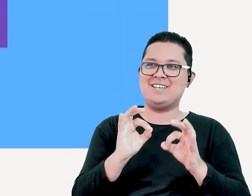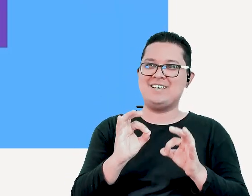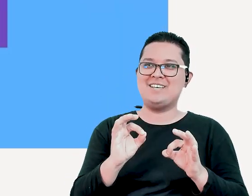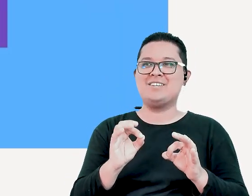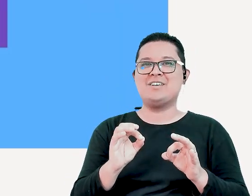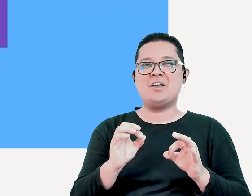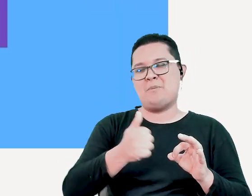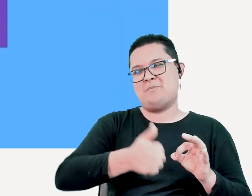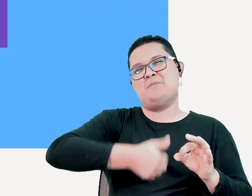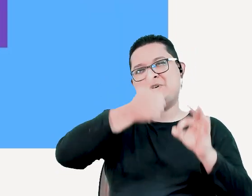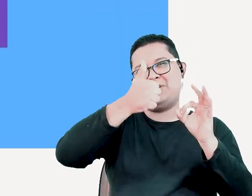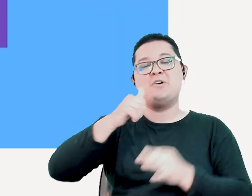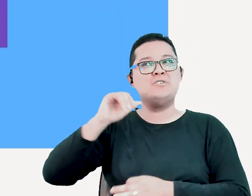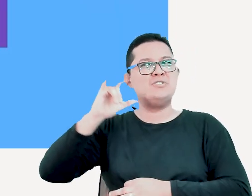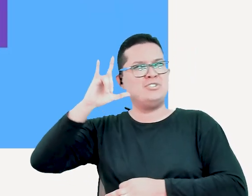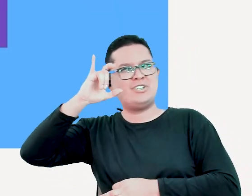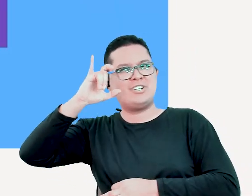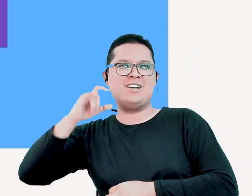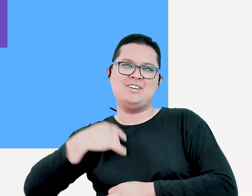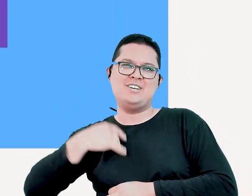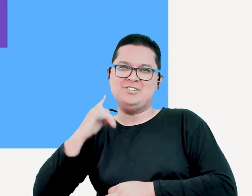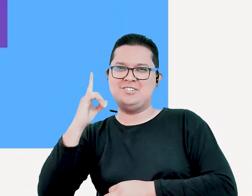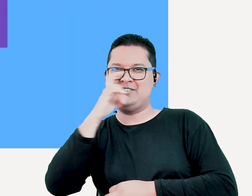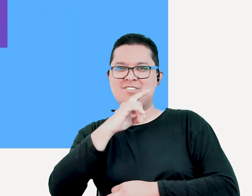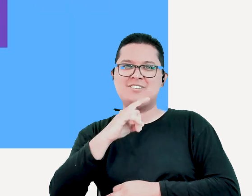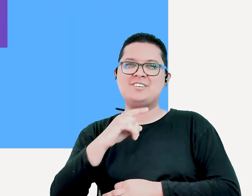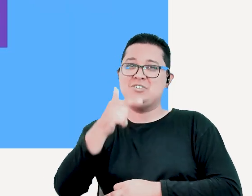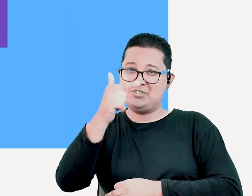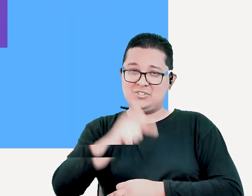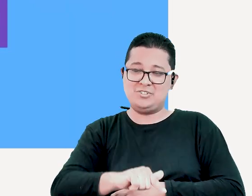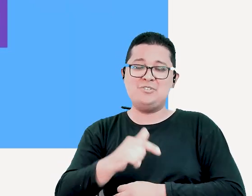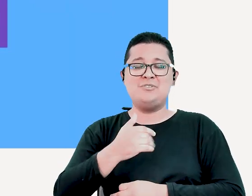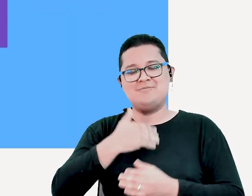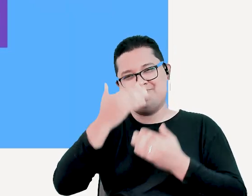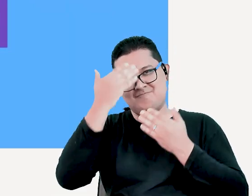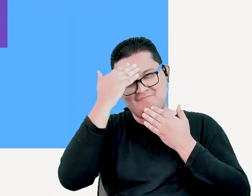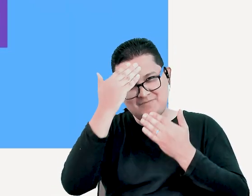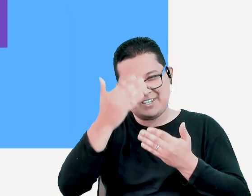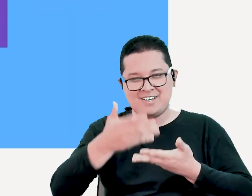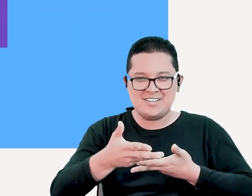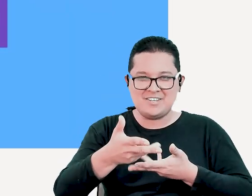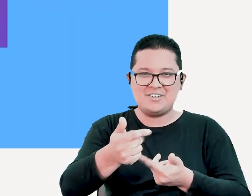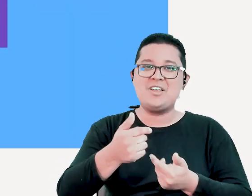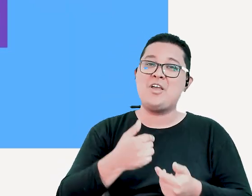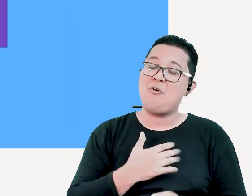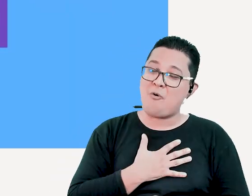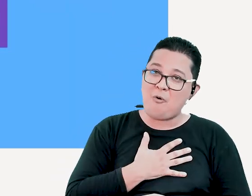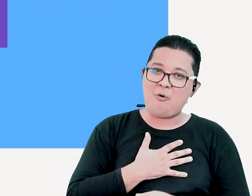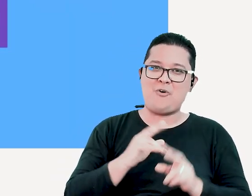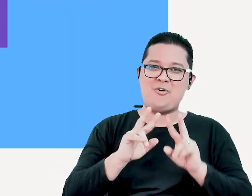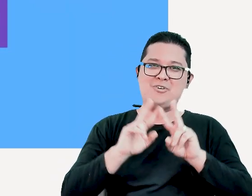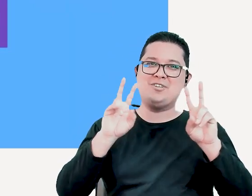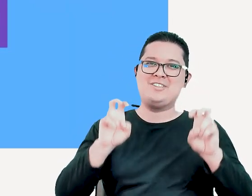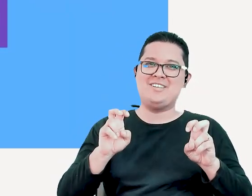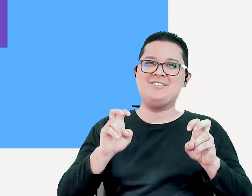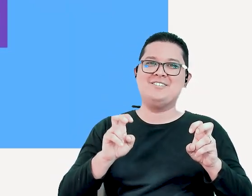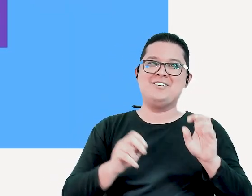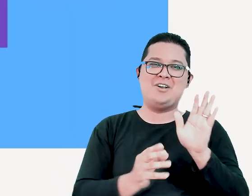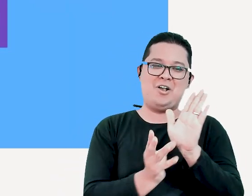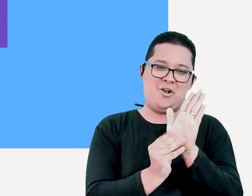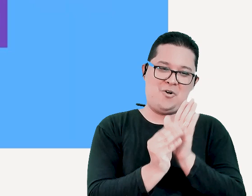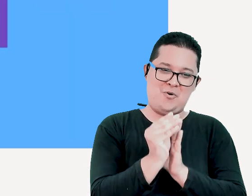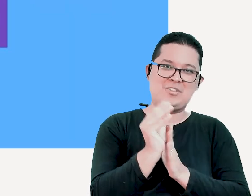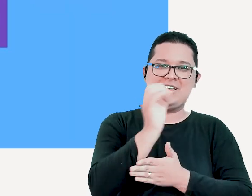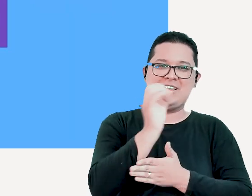trocar ideia. E, mais uma vez, eu agradeço pelo convite. Sempre bom falar de Content Ops, é uma área que eu acho que a gente está